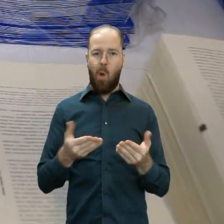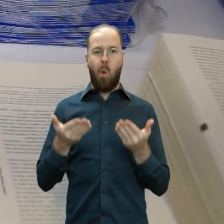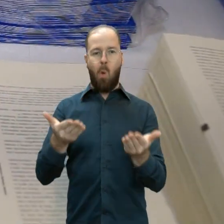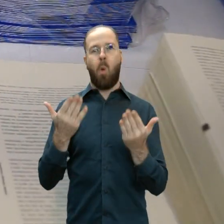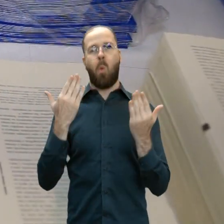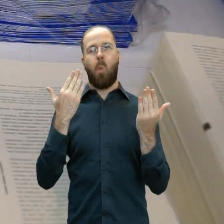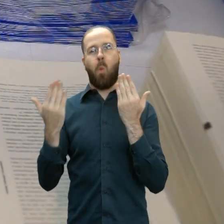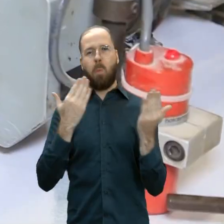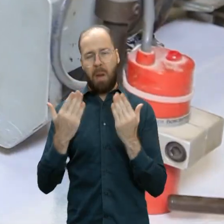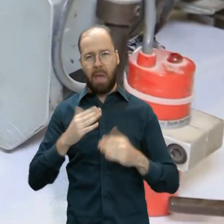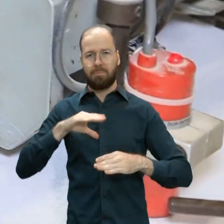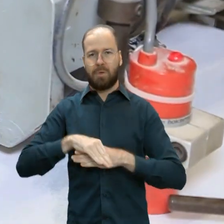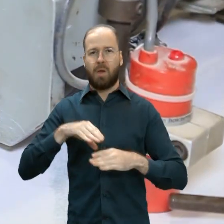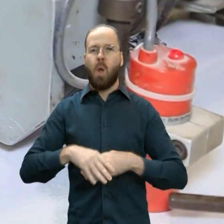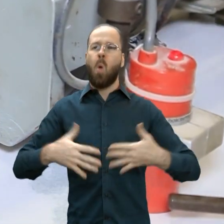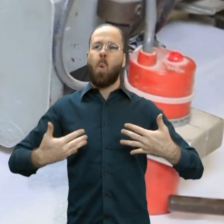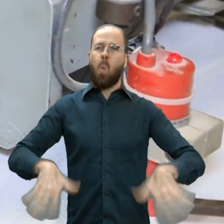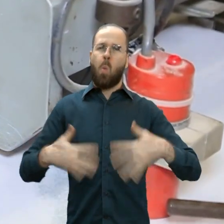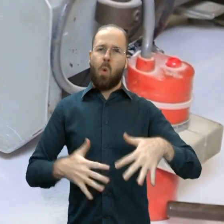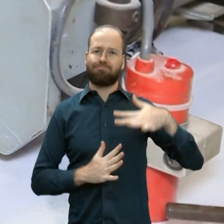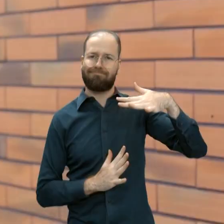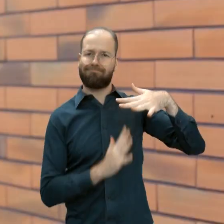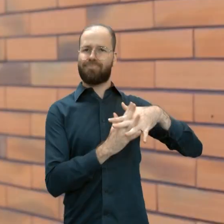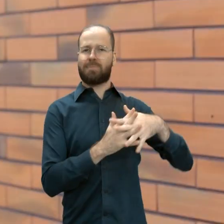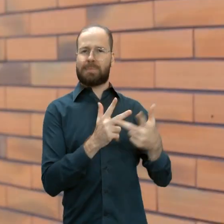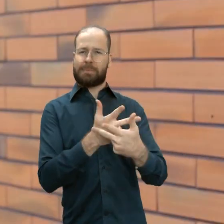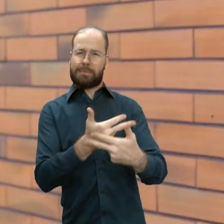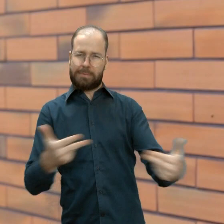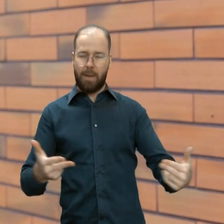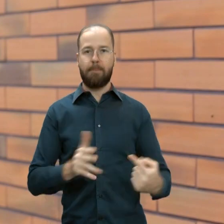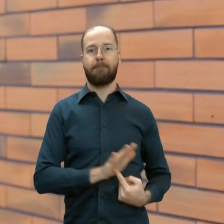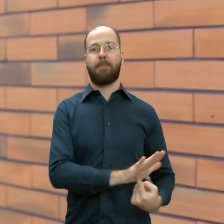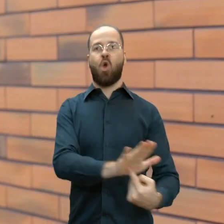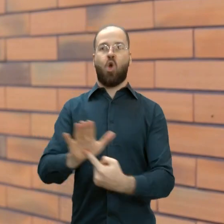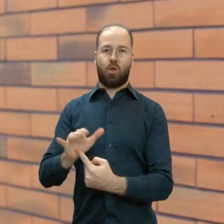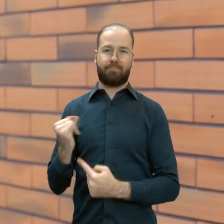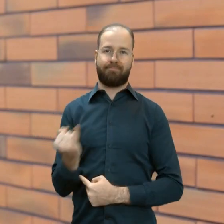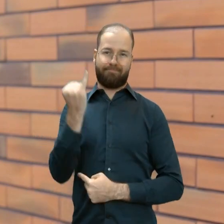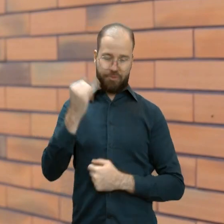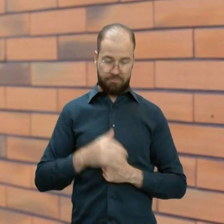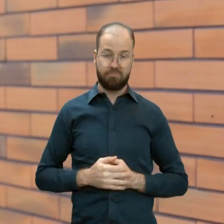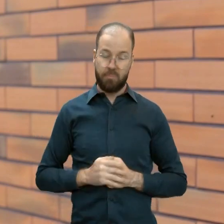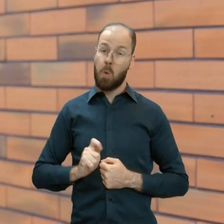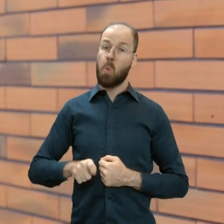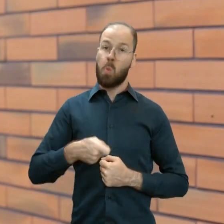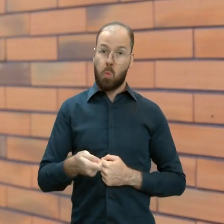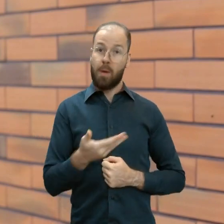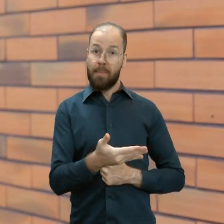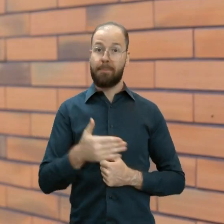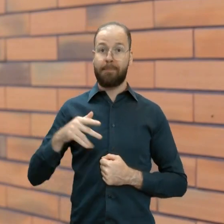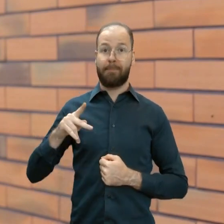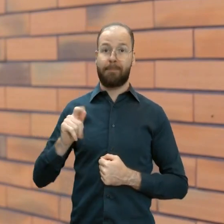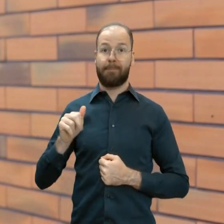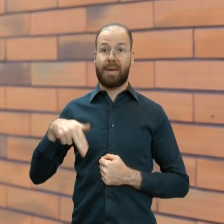se reinventar e mostrar sua importância. Ter um parque gráfico na UFG faz